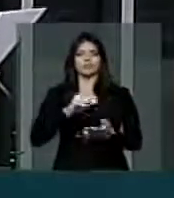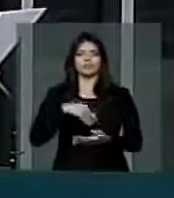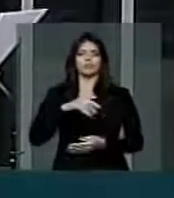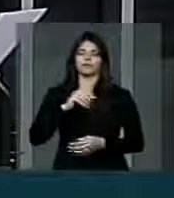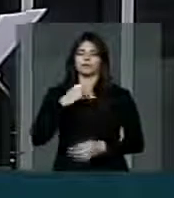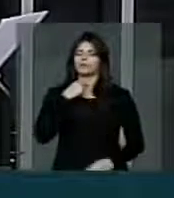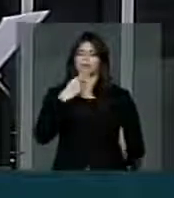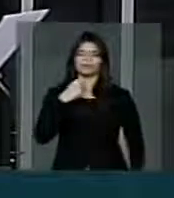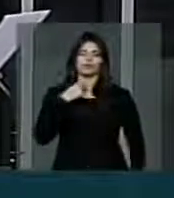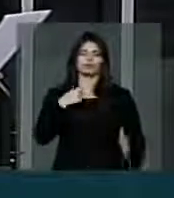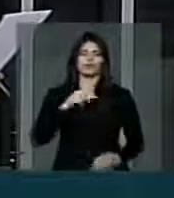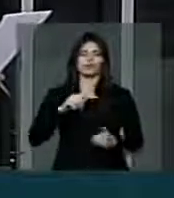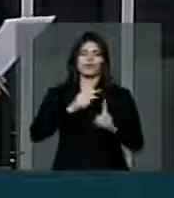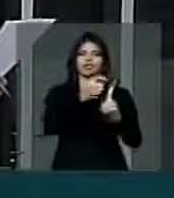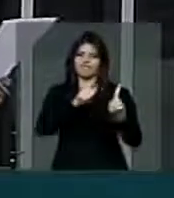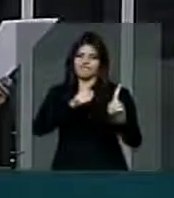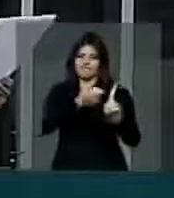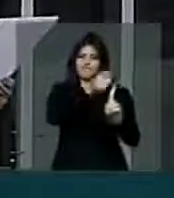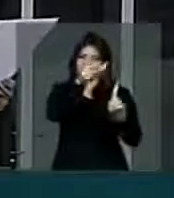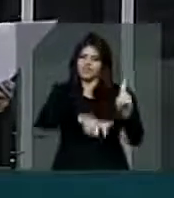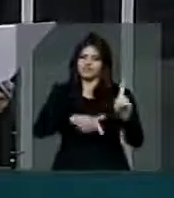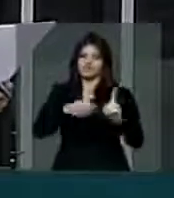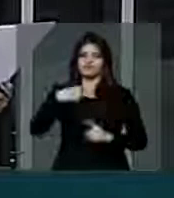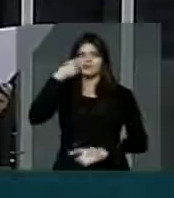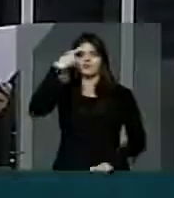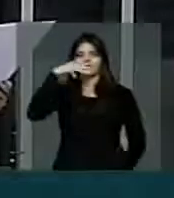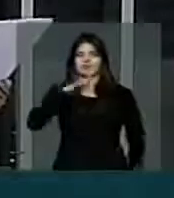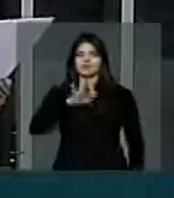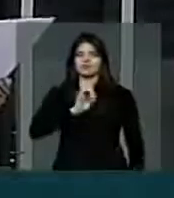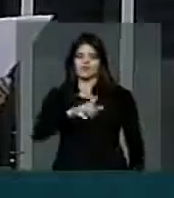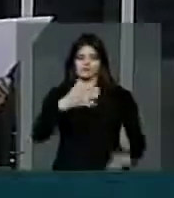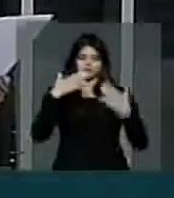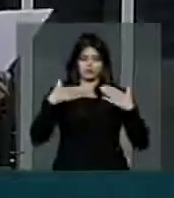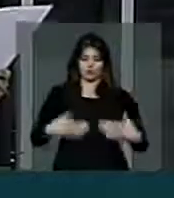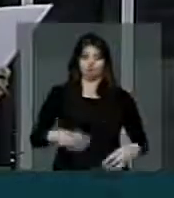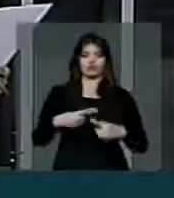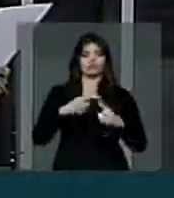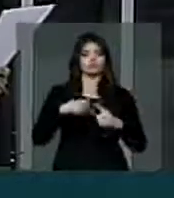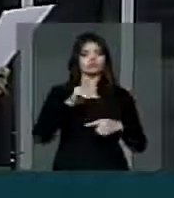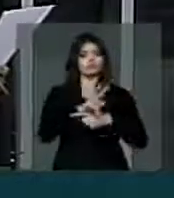física e mental. Diante do que é apresentada com notável